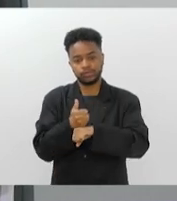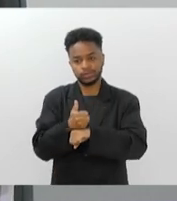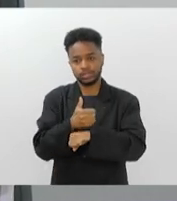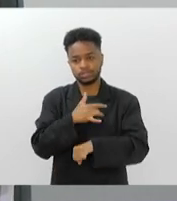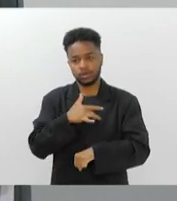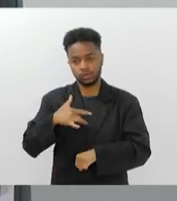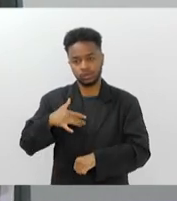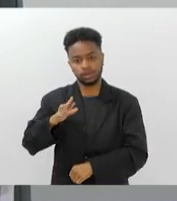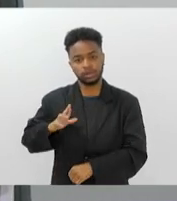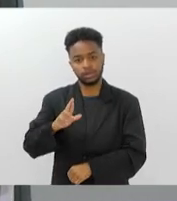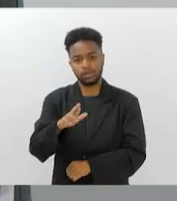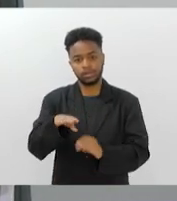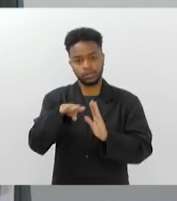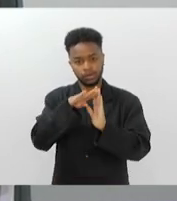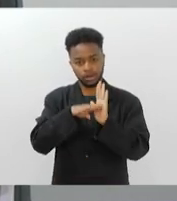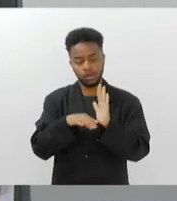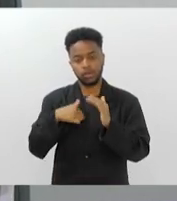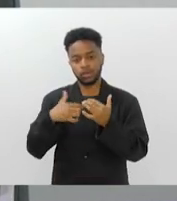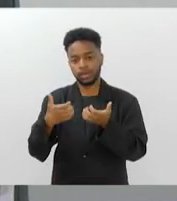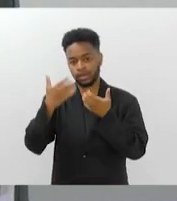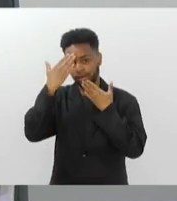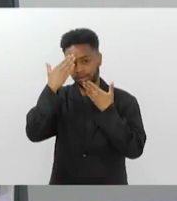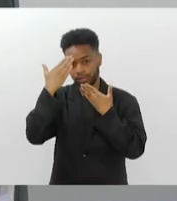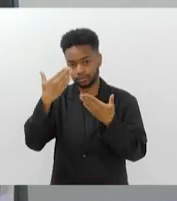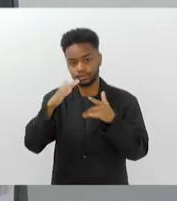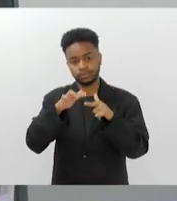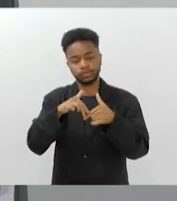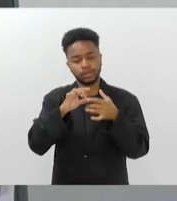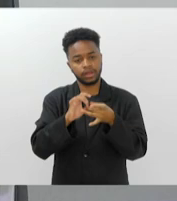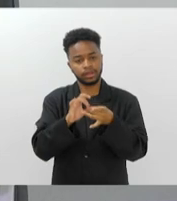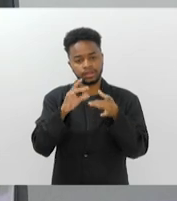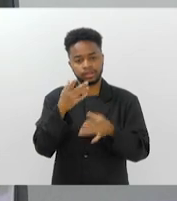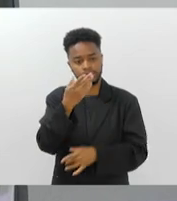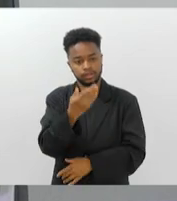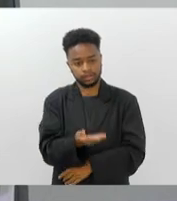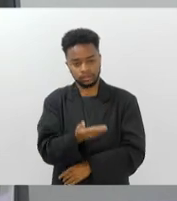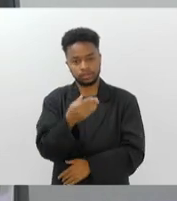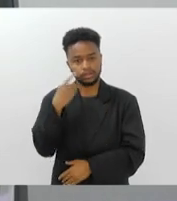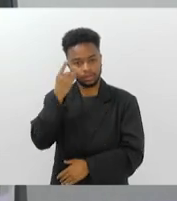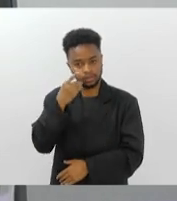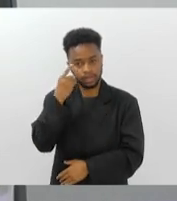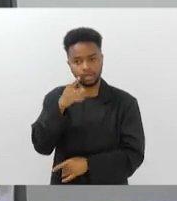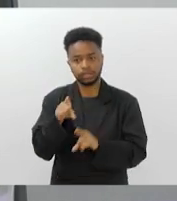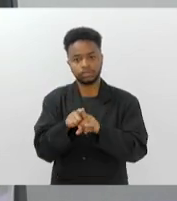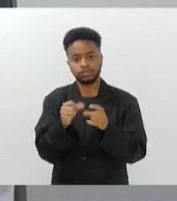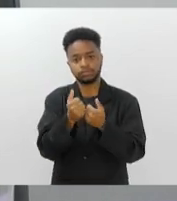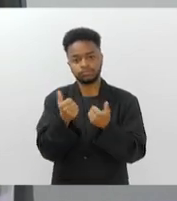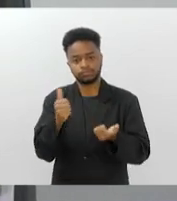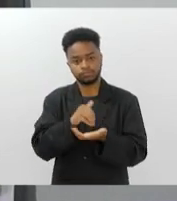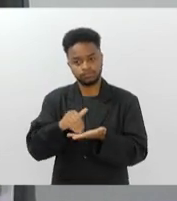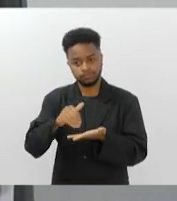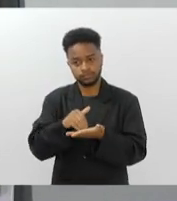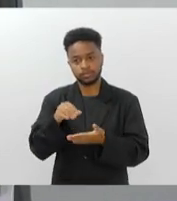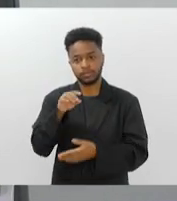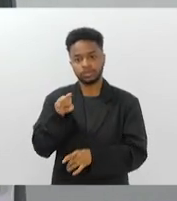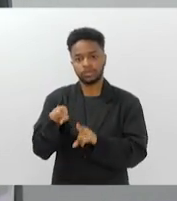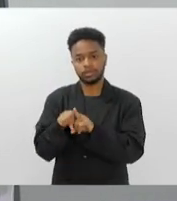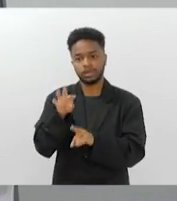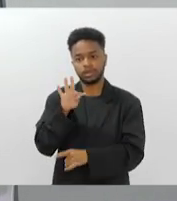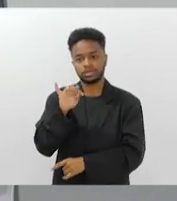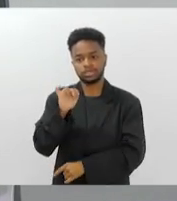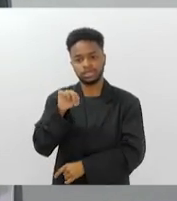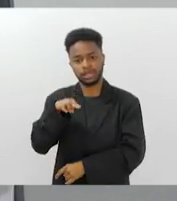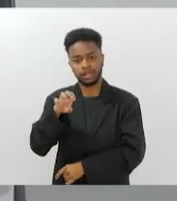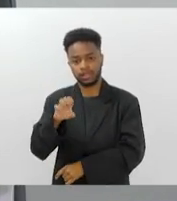representantes de programa agradecer a disponibilidade da deputada subsecretário Mario Sérgio tiem por vir de